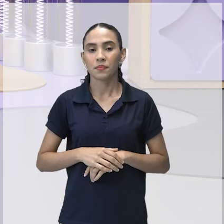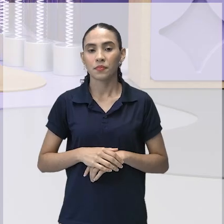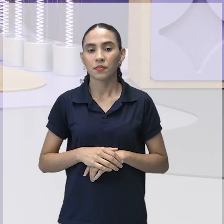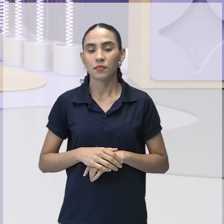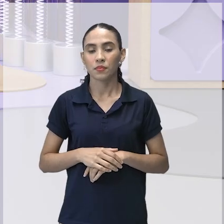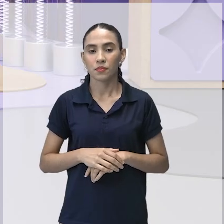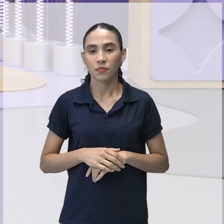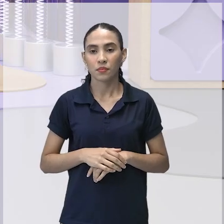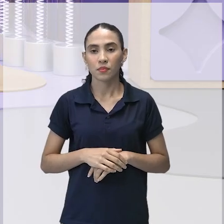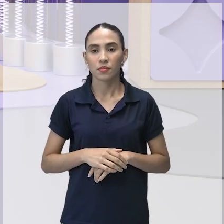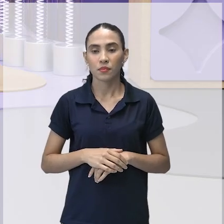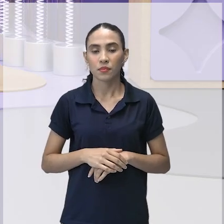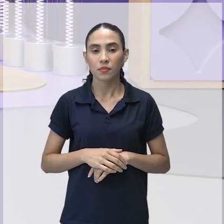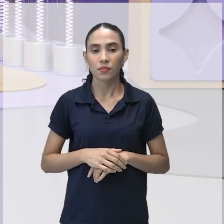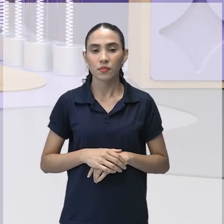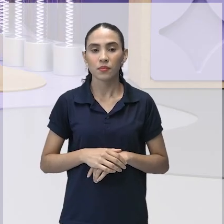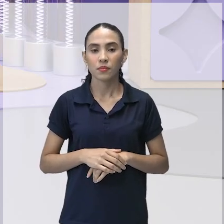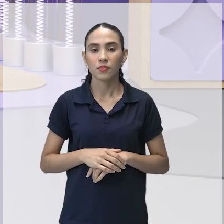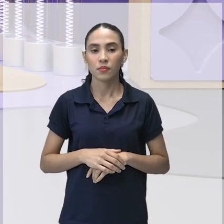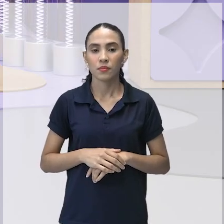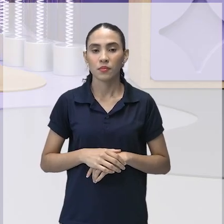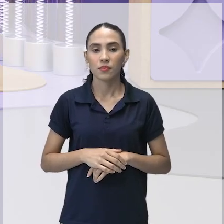Vamos lá.